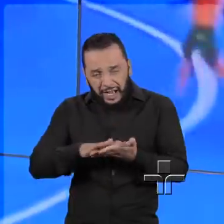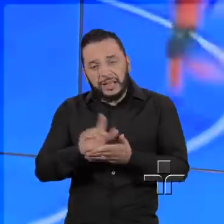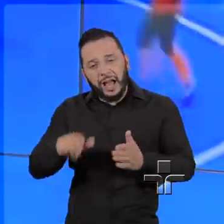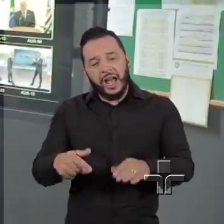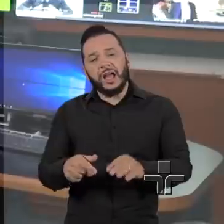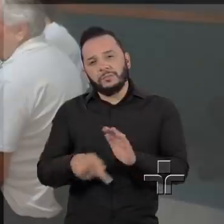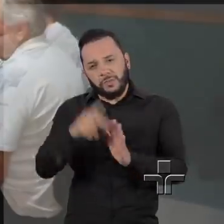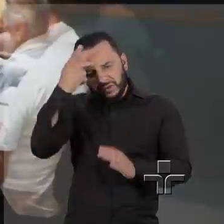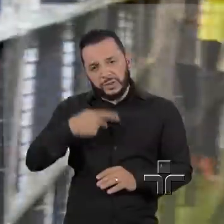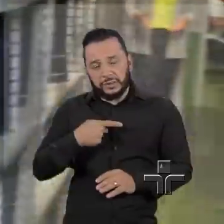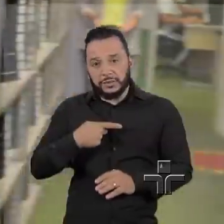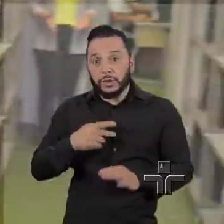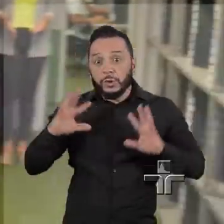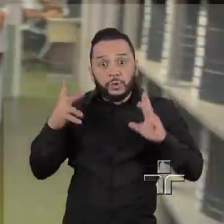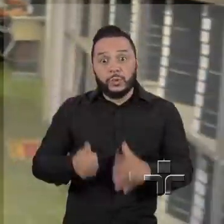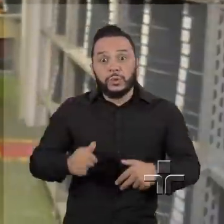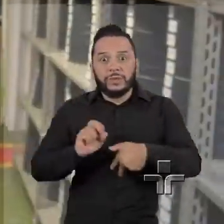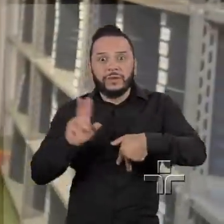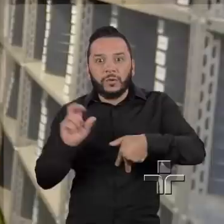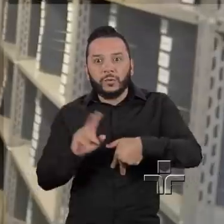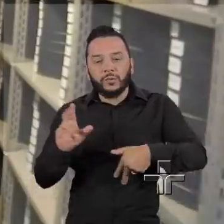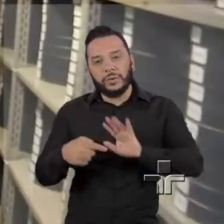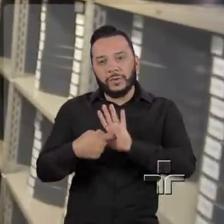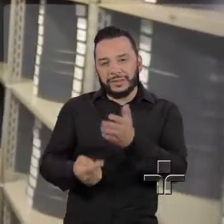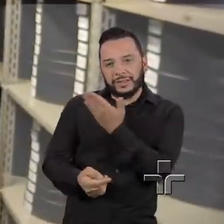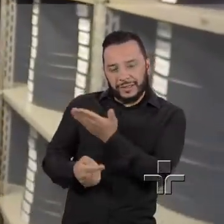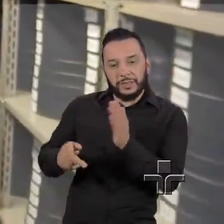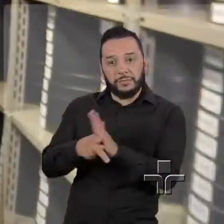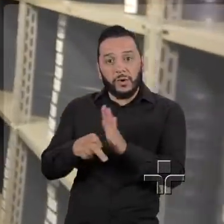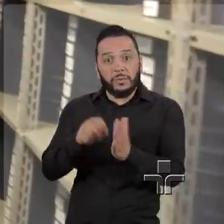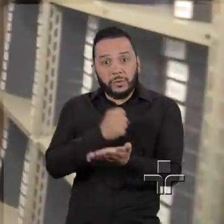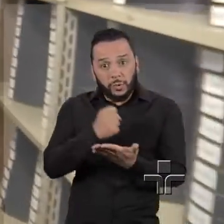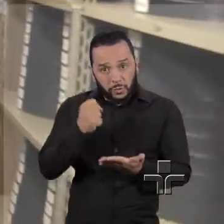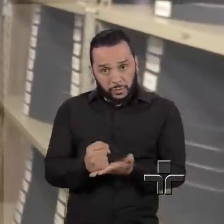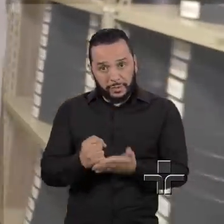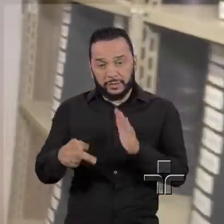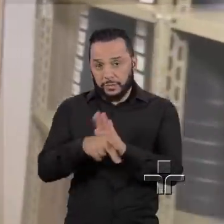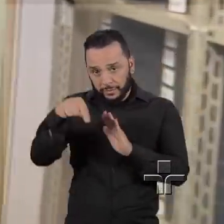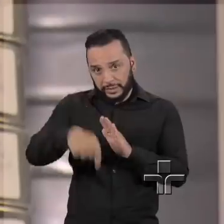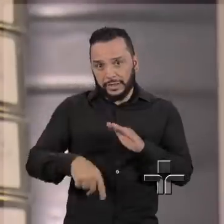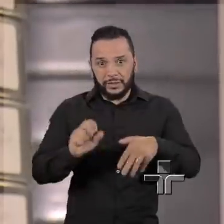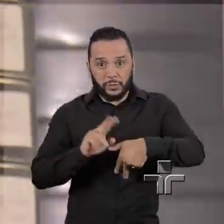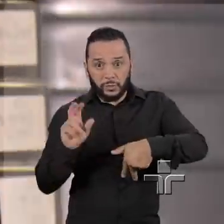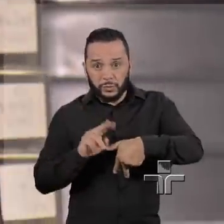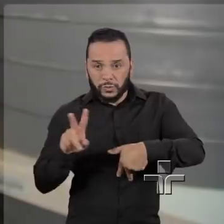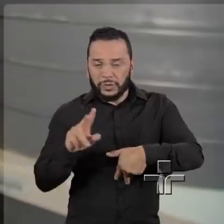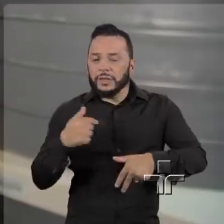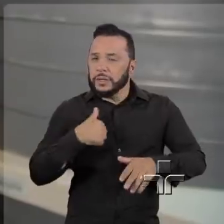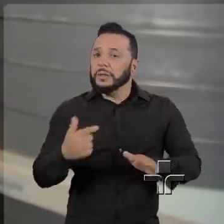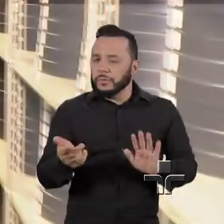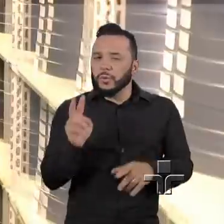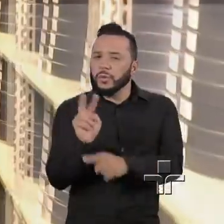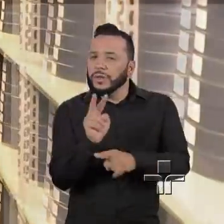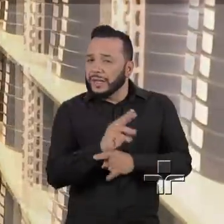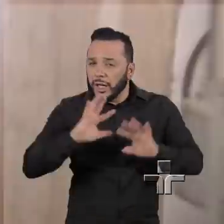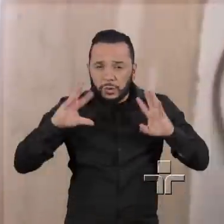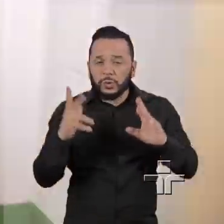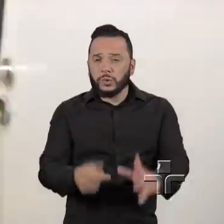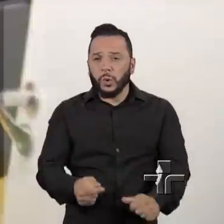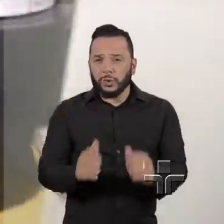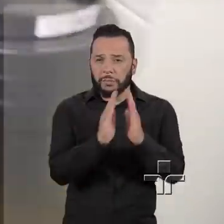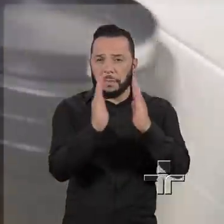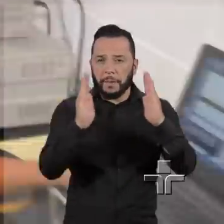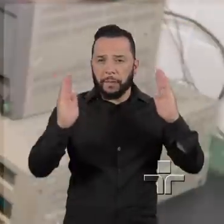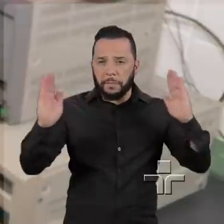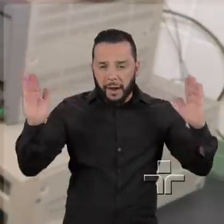na tela da TV Cultura vem parar aqui, no Centro de Documentação da Fundação Padre Anchieta. E para preservar todo esse acervo,